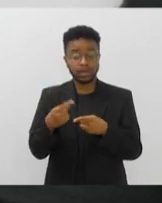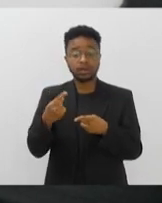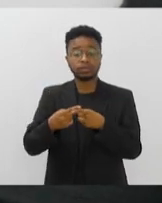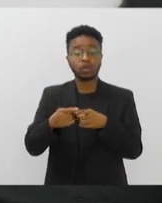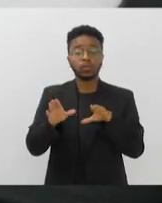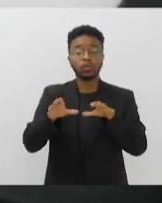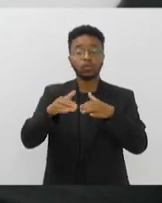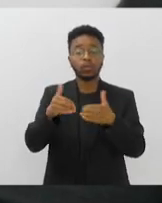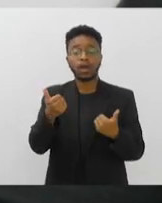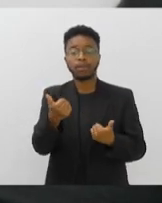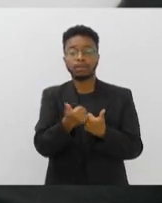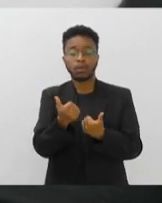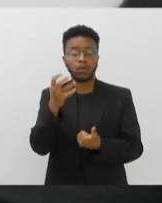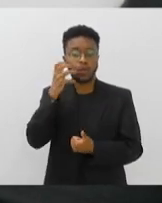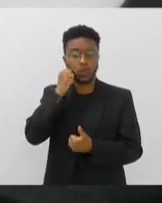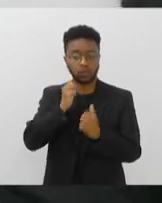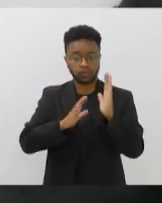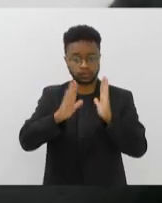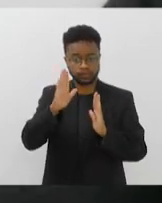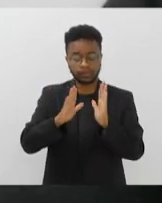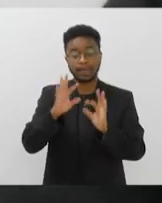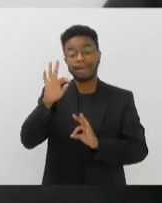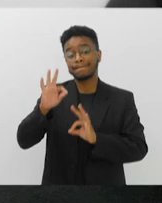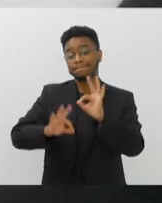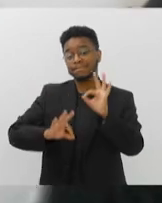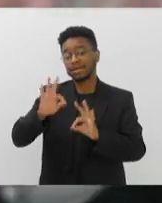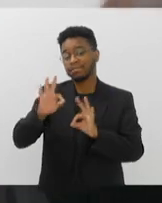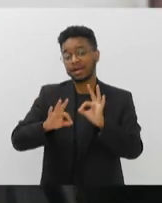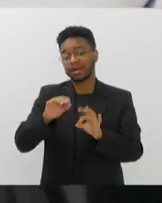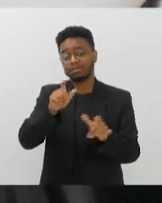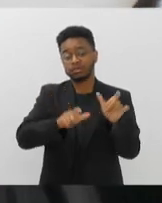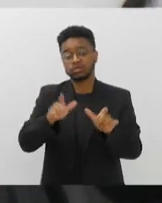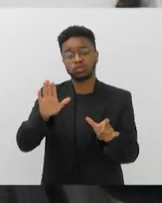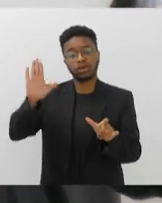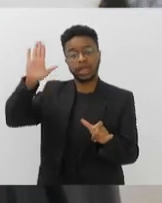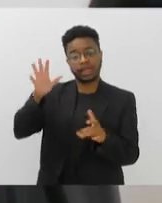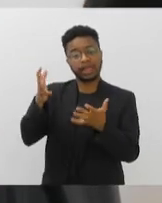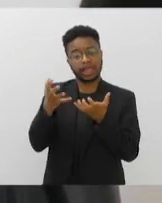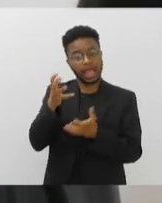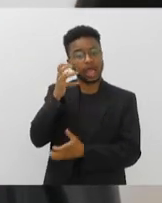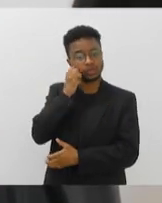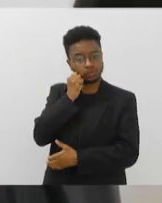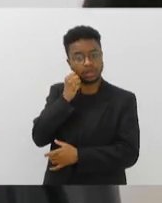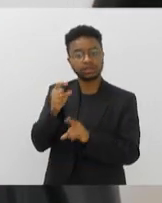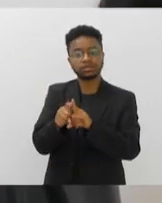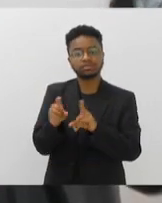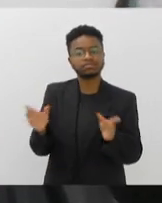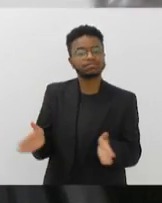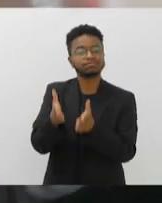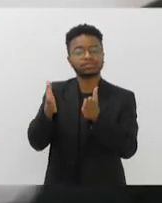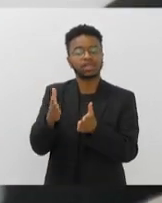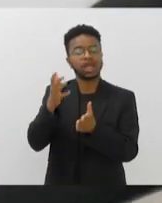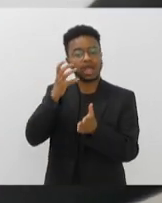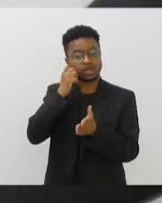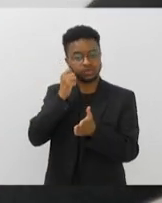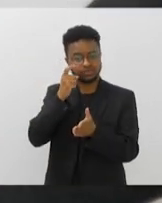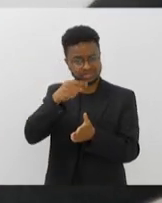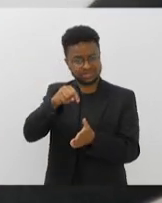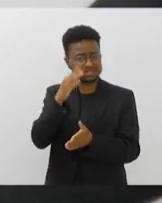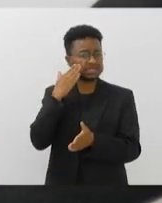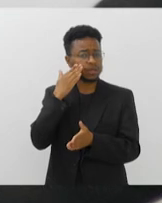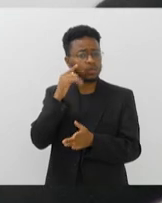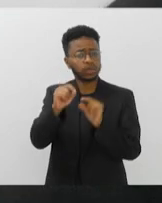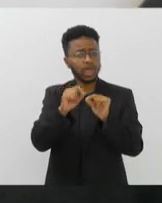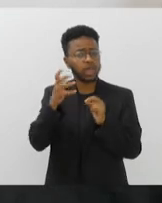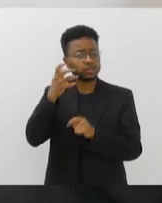e adoção Eles preparam os pretendentes adoção estimulando as adoções necessárias vocês sabem o que que é